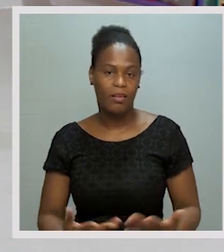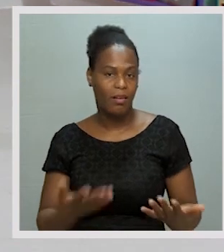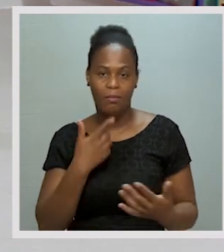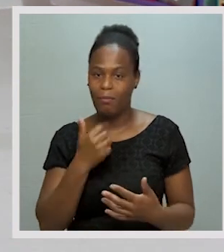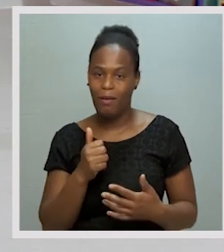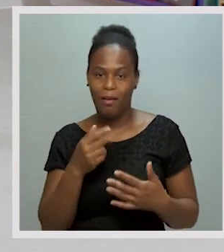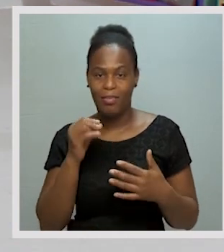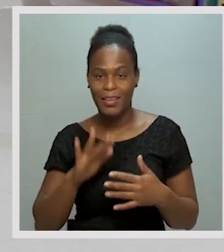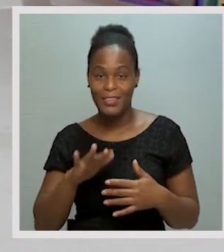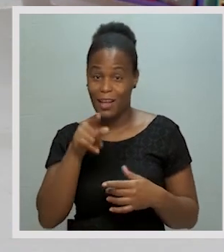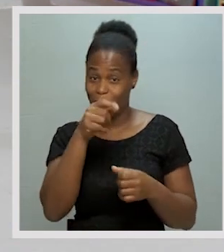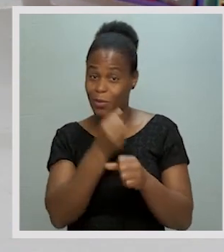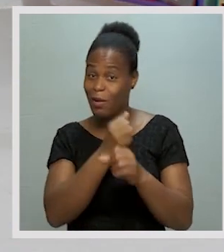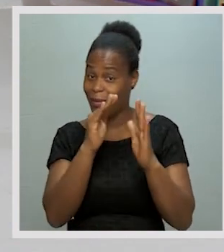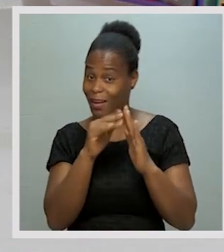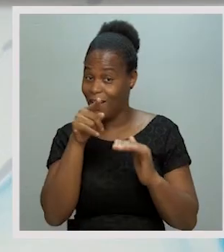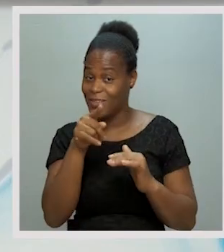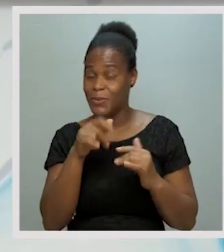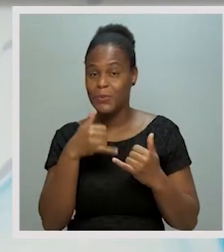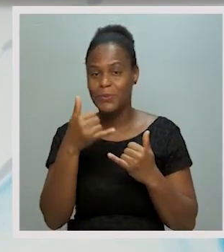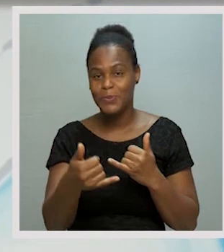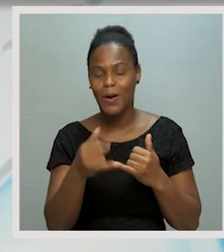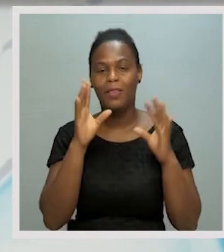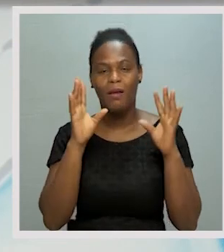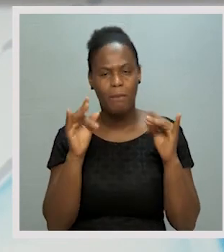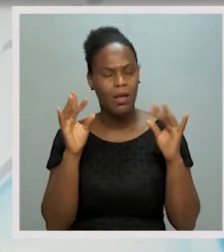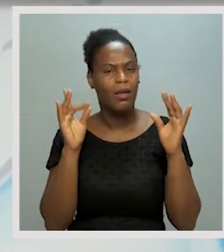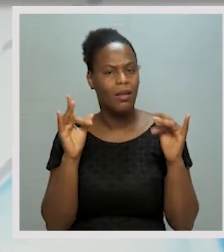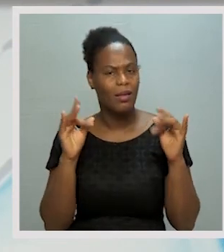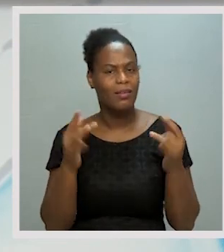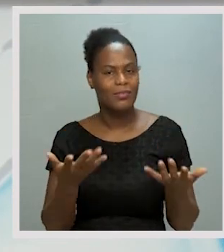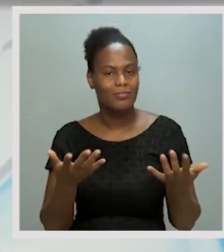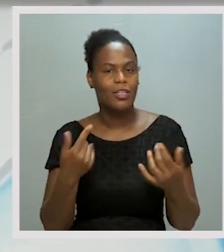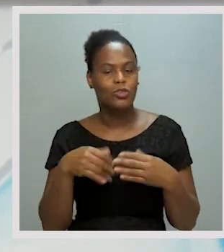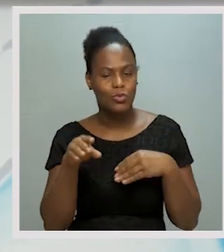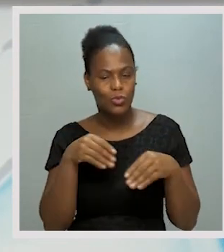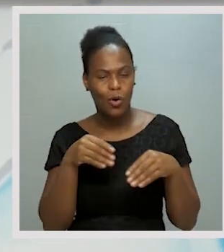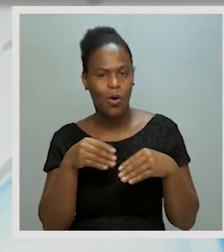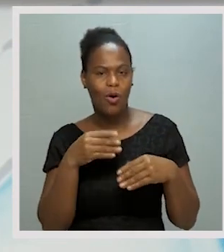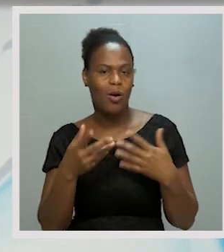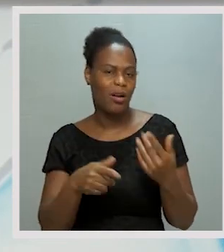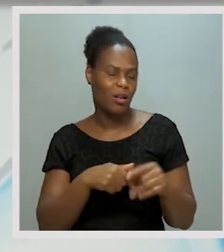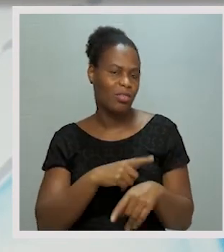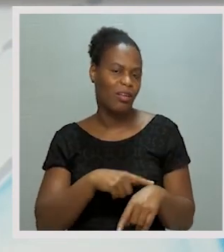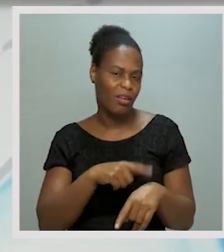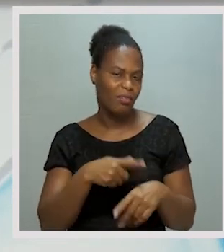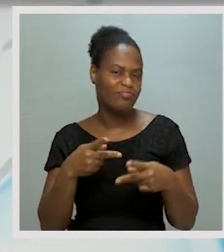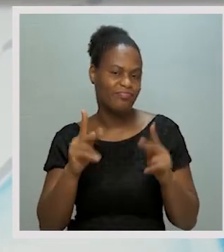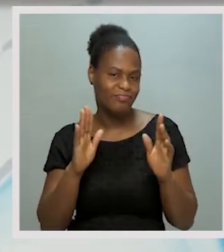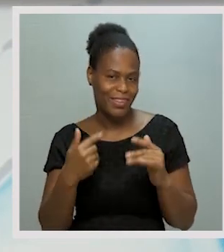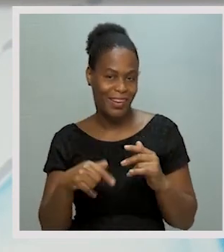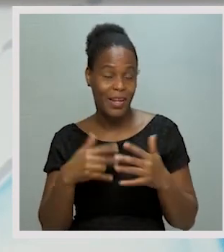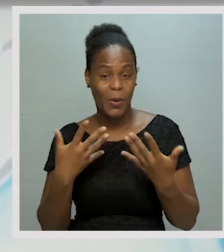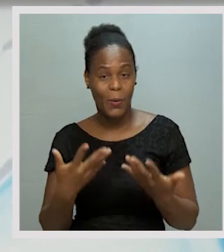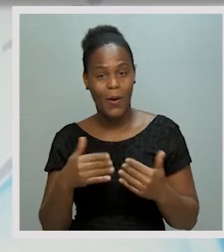Não posso deixar sem o trabalho de casa. Depois de termos brincado, ter jogado, passar um pouquinho